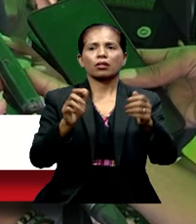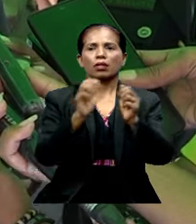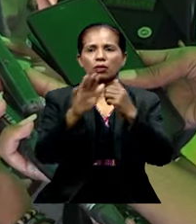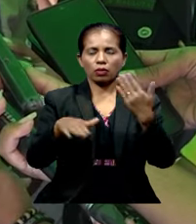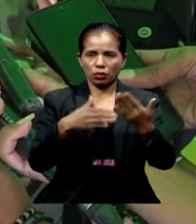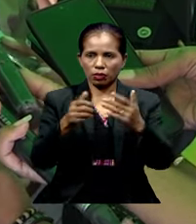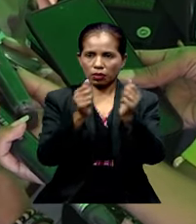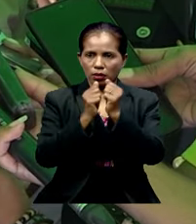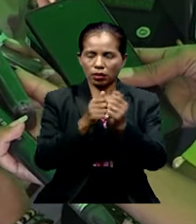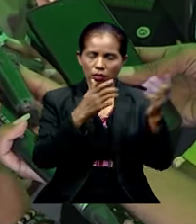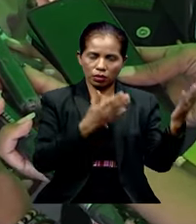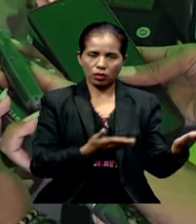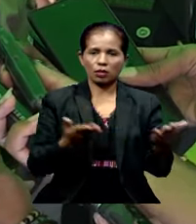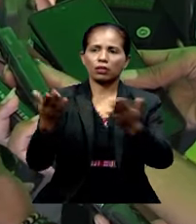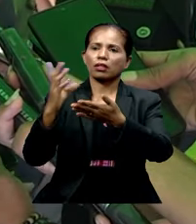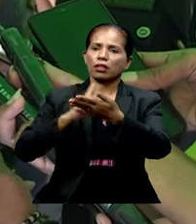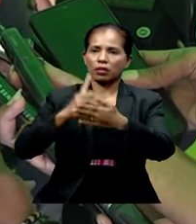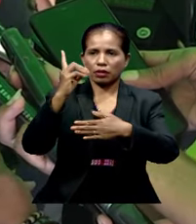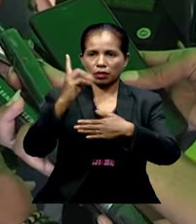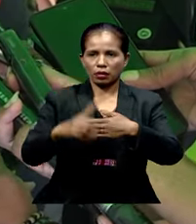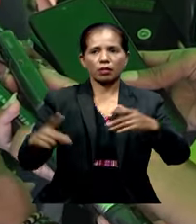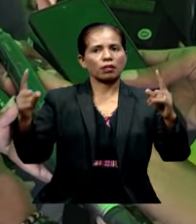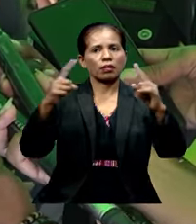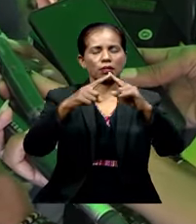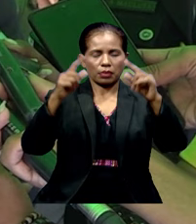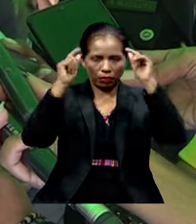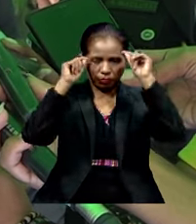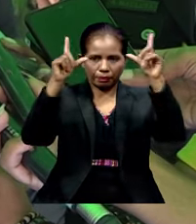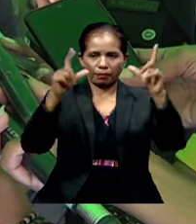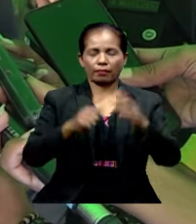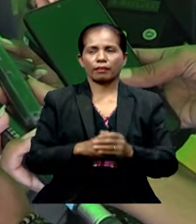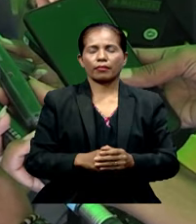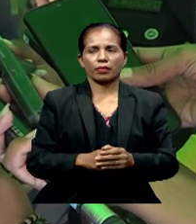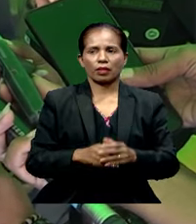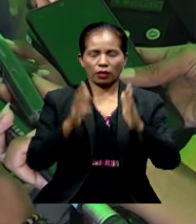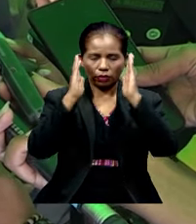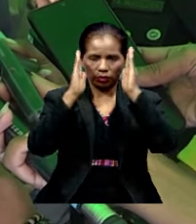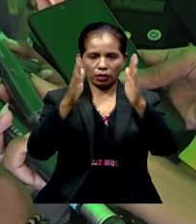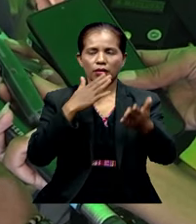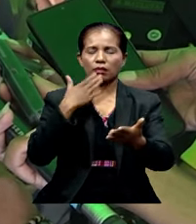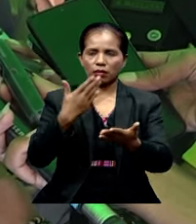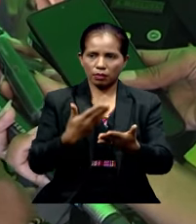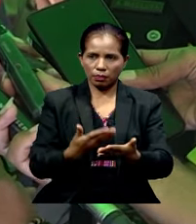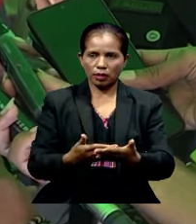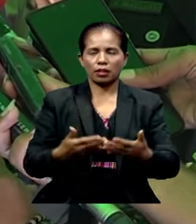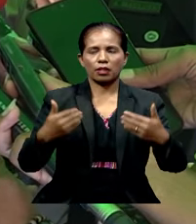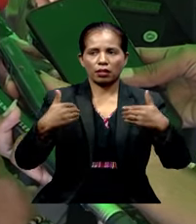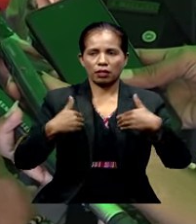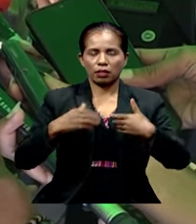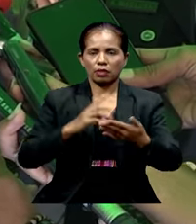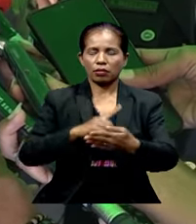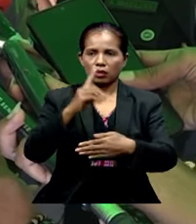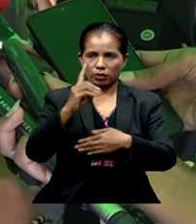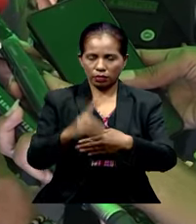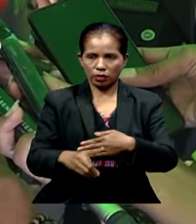Hamutuk, ato lori desenvolvimento ba Timor-Leste. Prosperidade, se ibele acontece, o